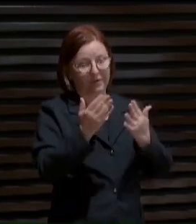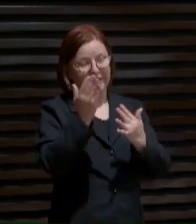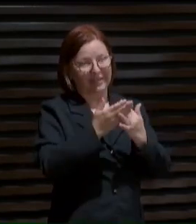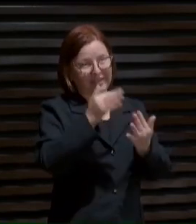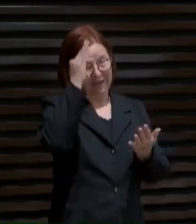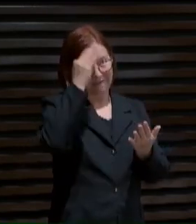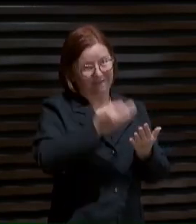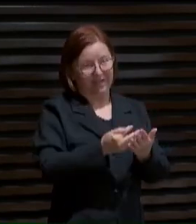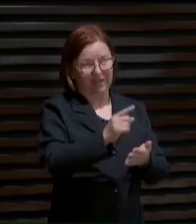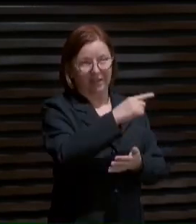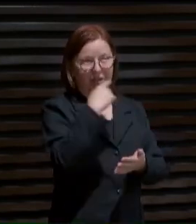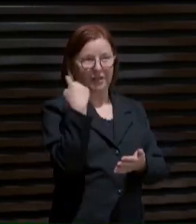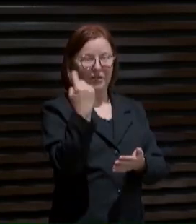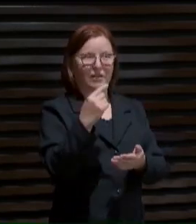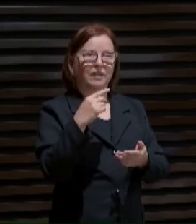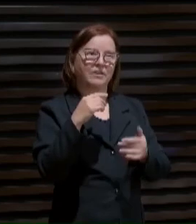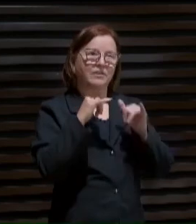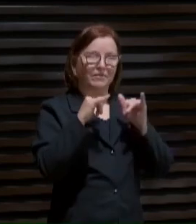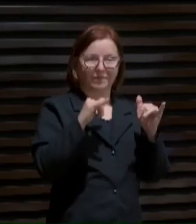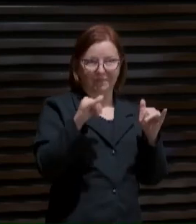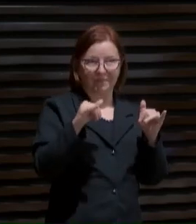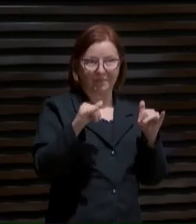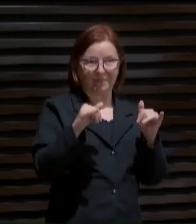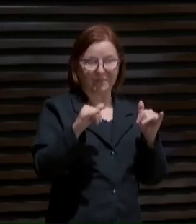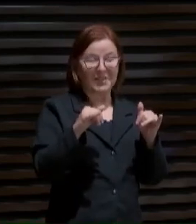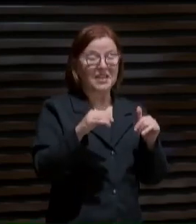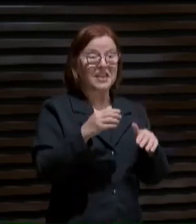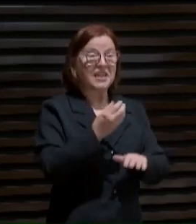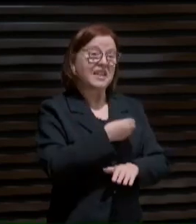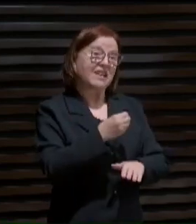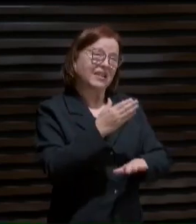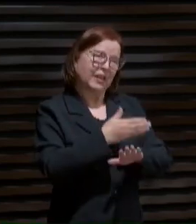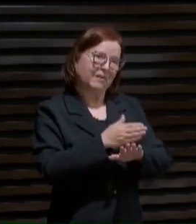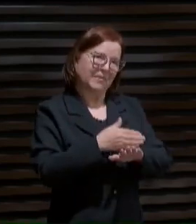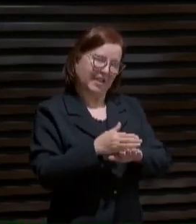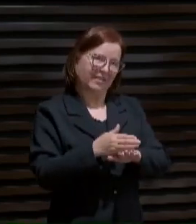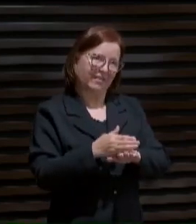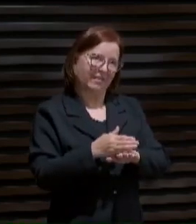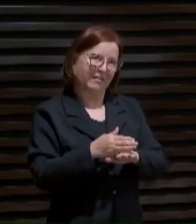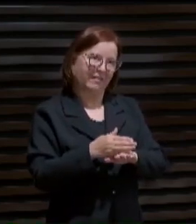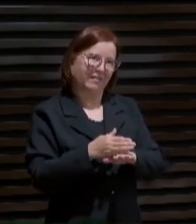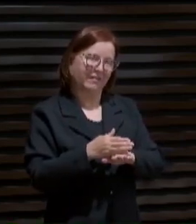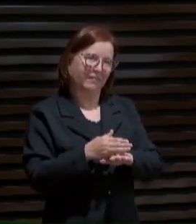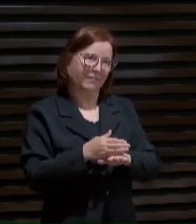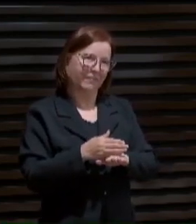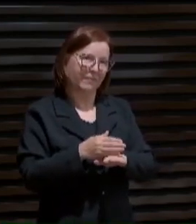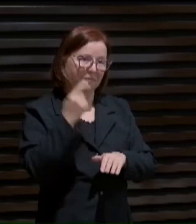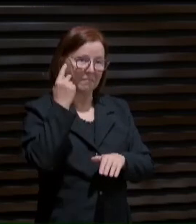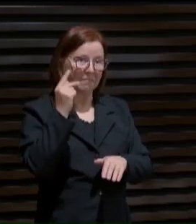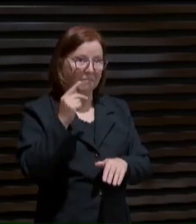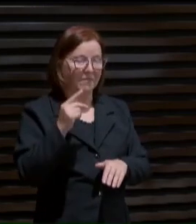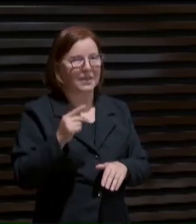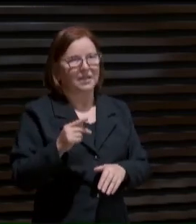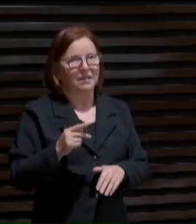fé que professamos EA Vida Prática e para não corrermos o risco de após ter recebido um reino